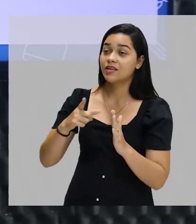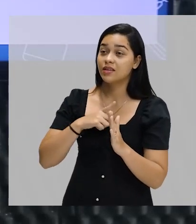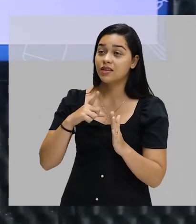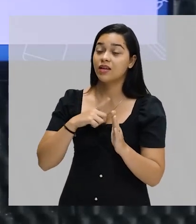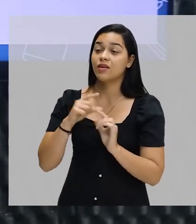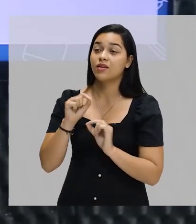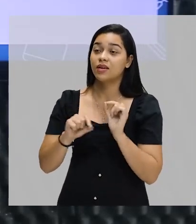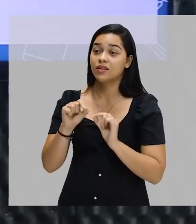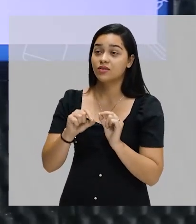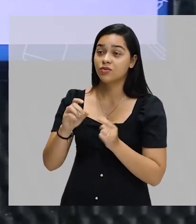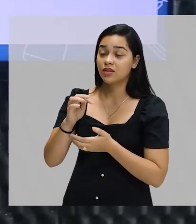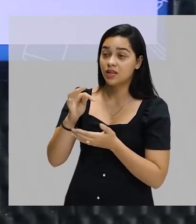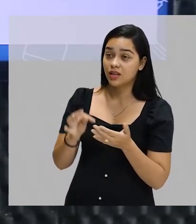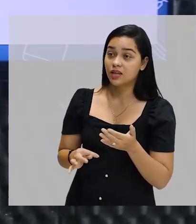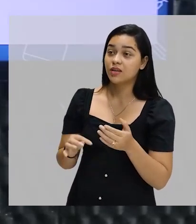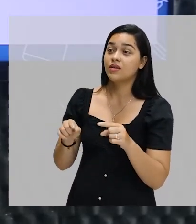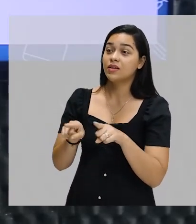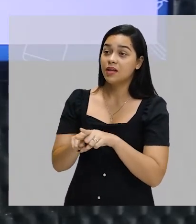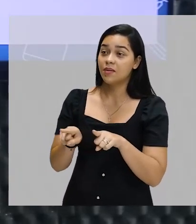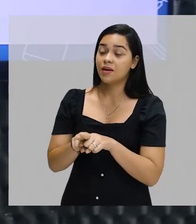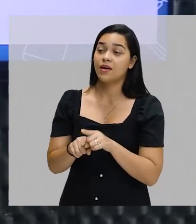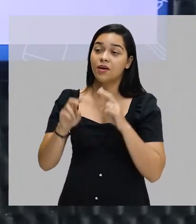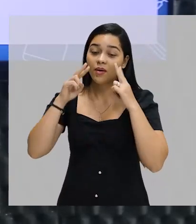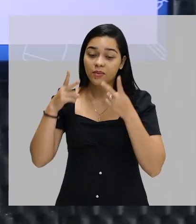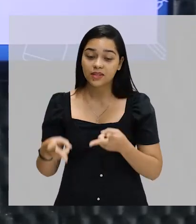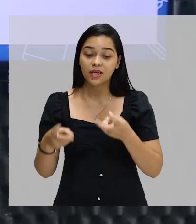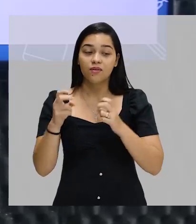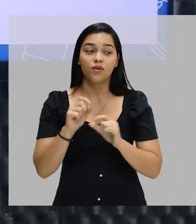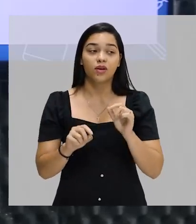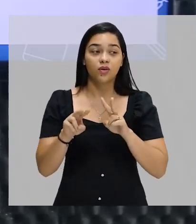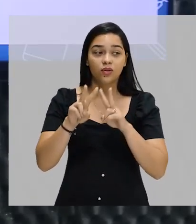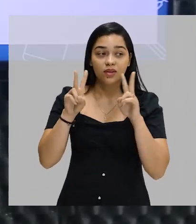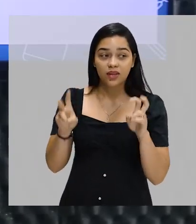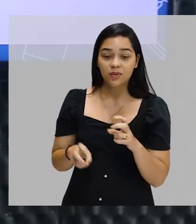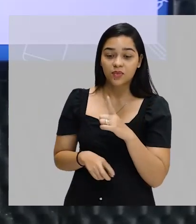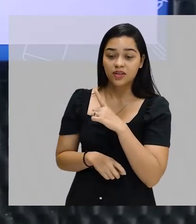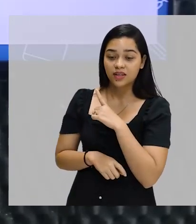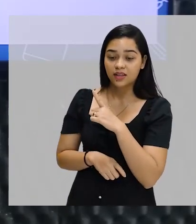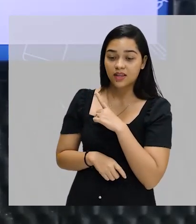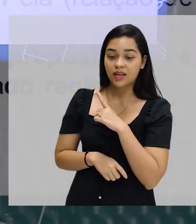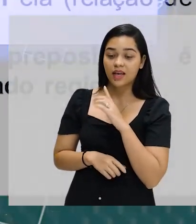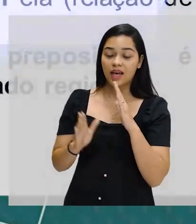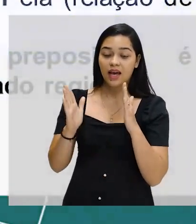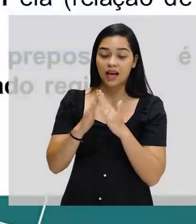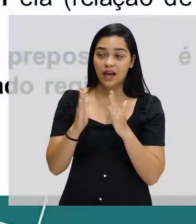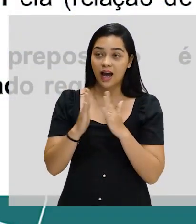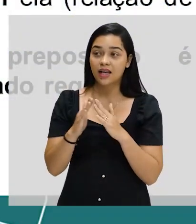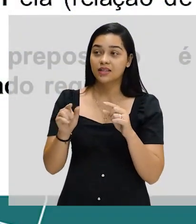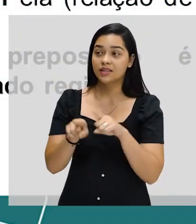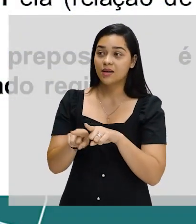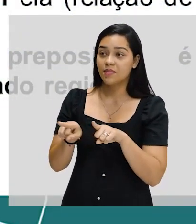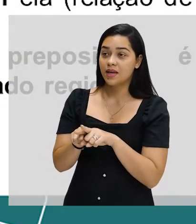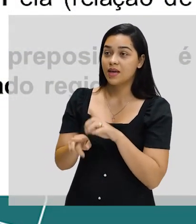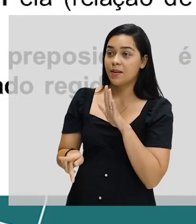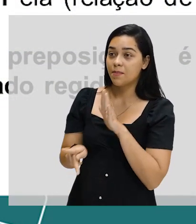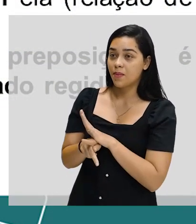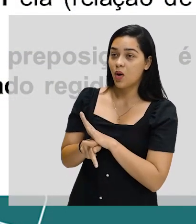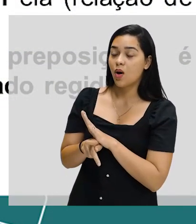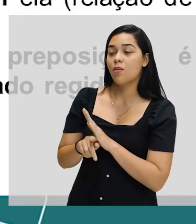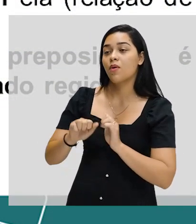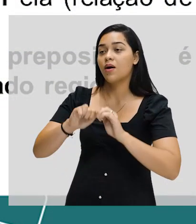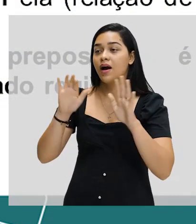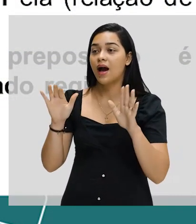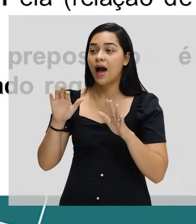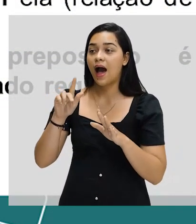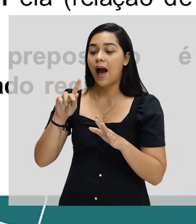dentro do texto. Observe que o termo antecedente, casa, antecede, claro,